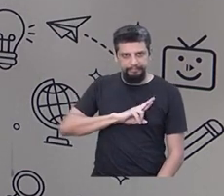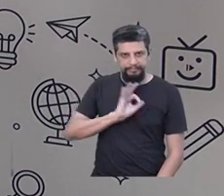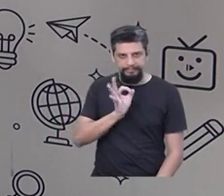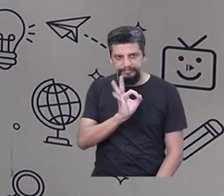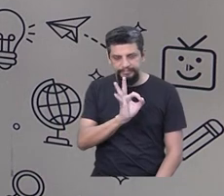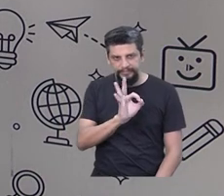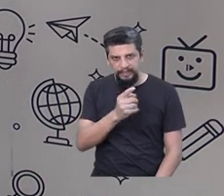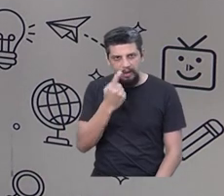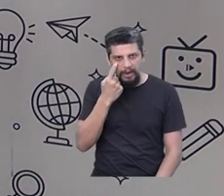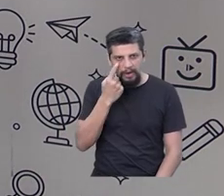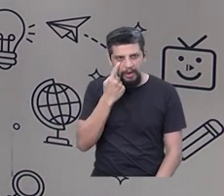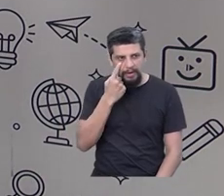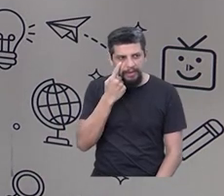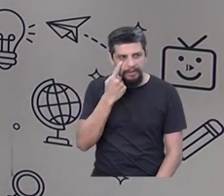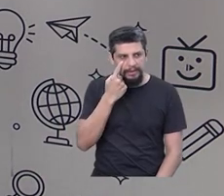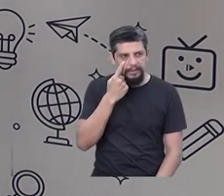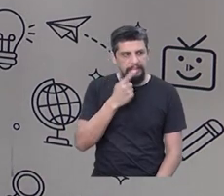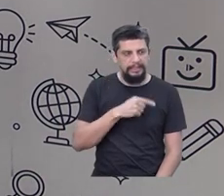provável que seja essa aqui, olha.